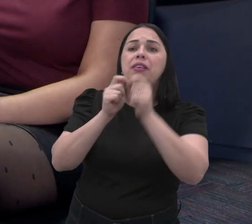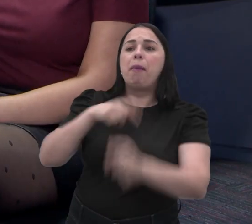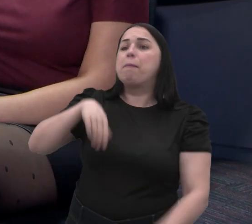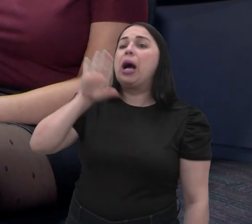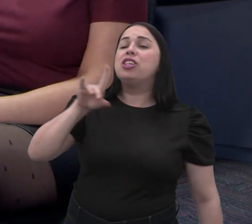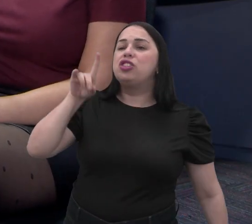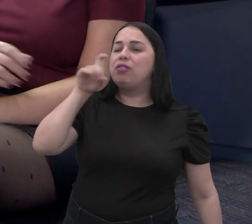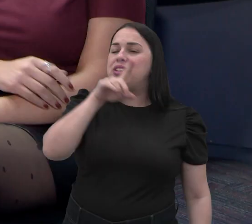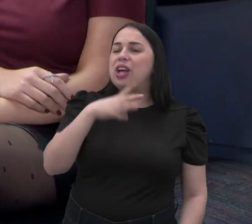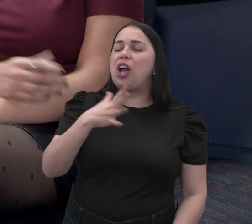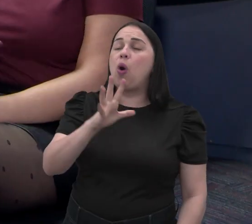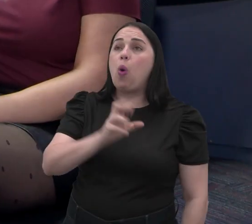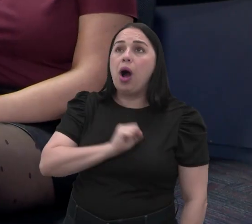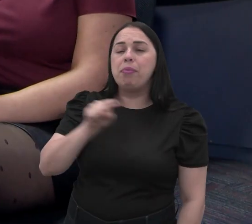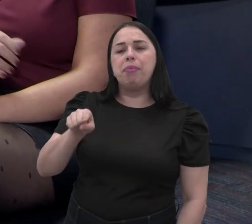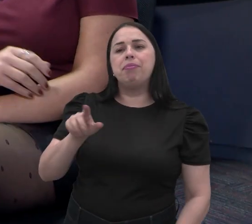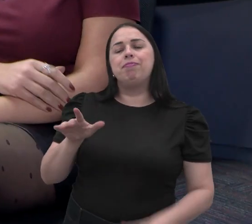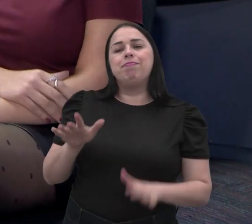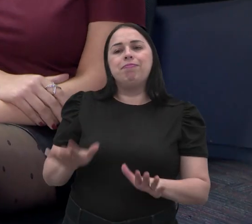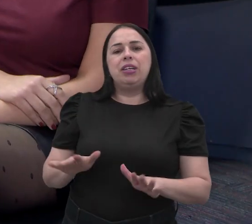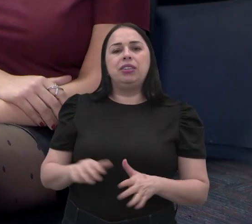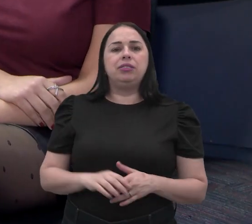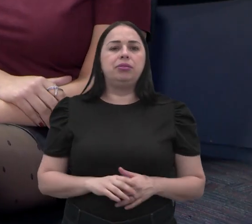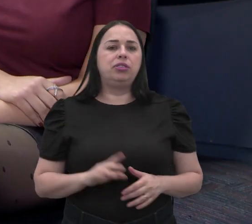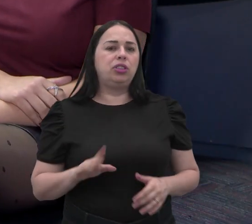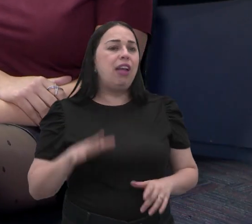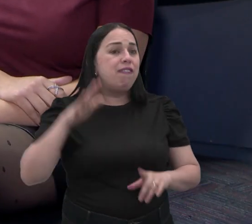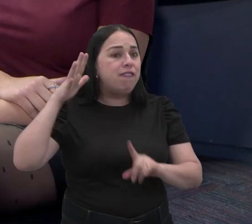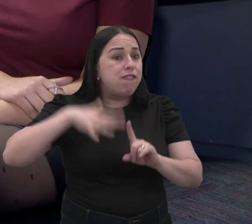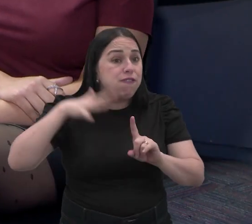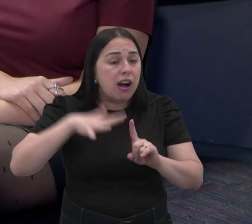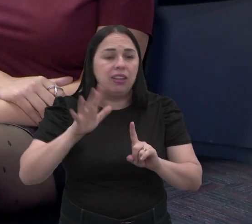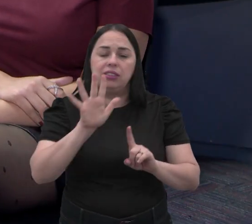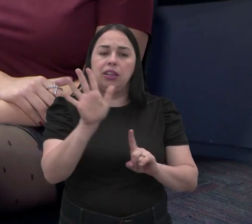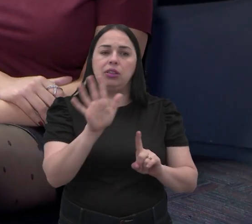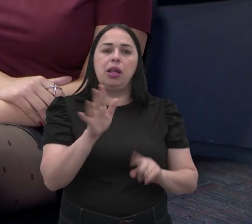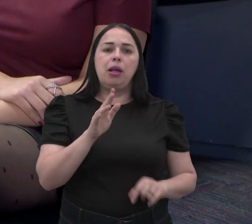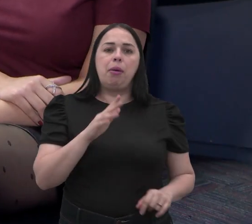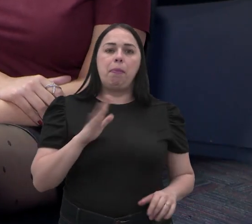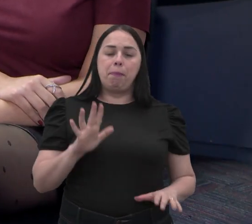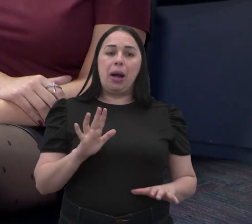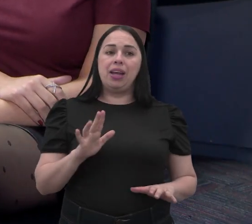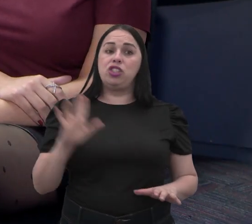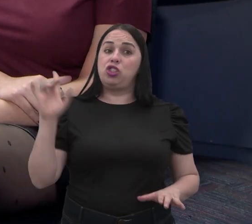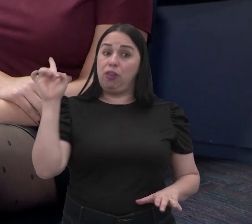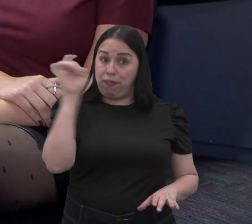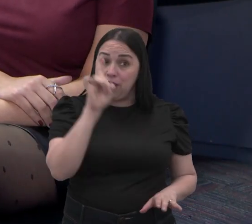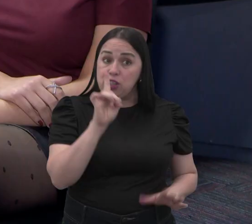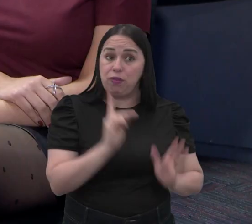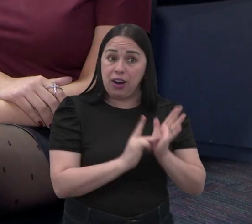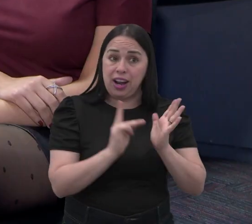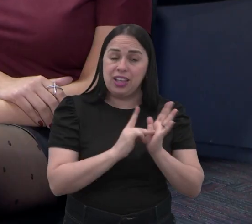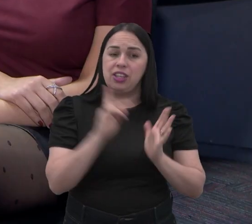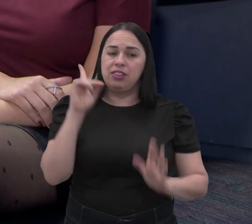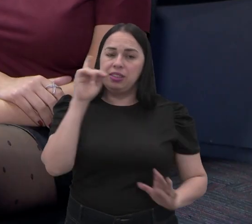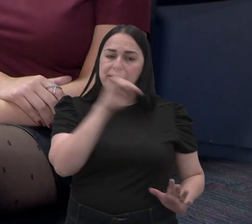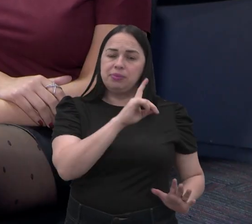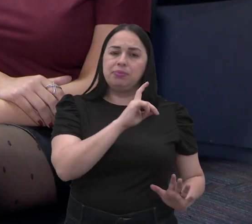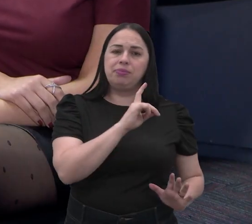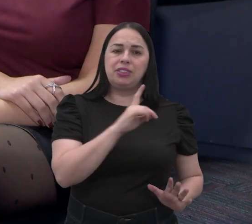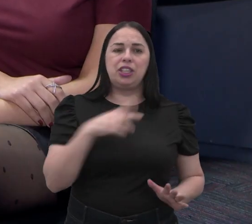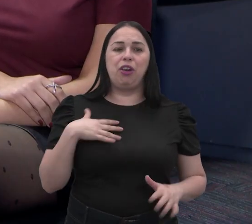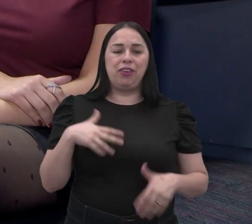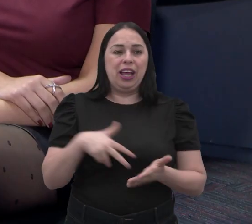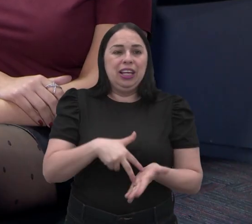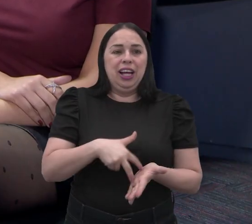mais difícil assim? Poxa, eu sou fã e eu vou... Não digo de fã, mas a situação mais complexa para mim, assim, onde